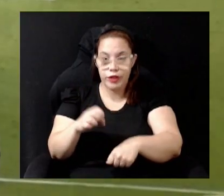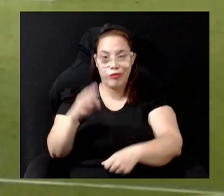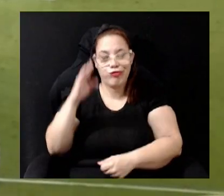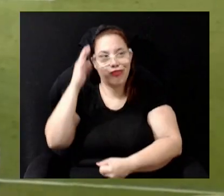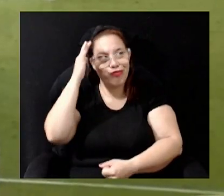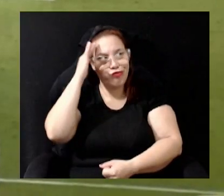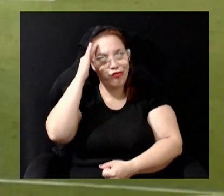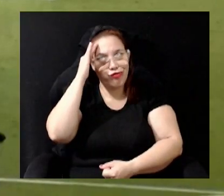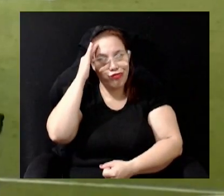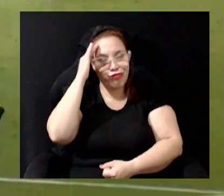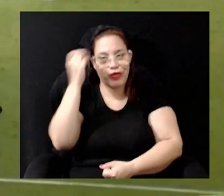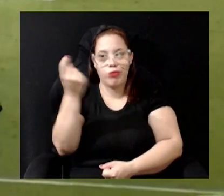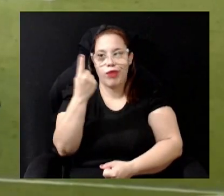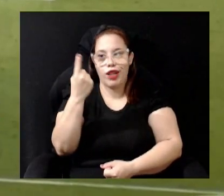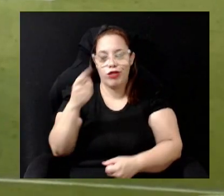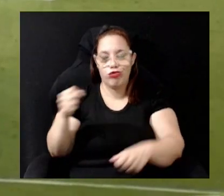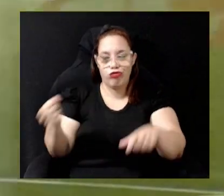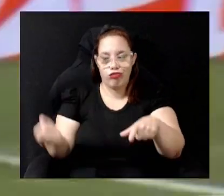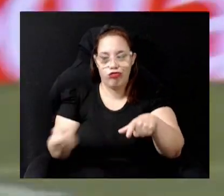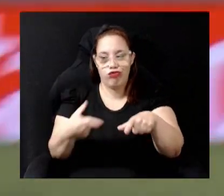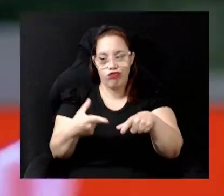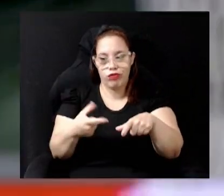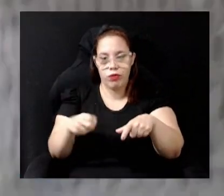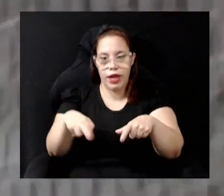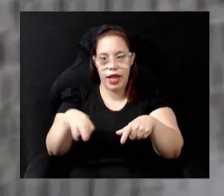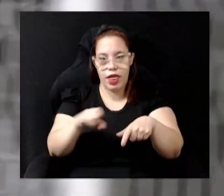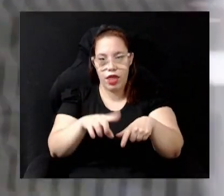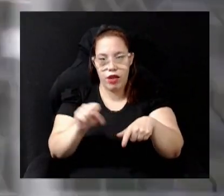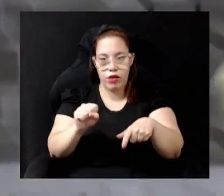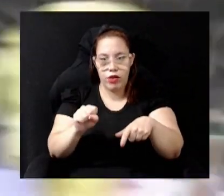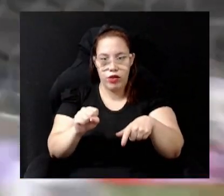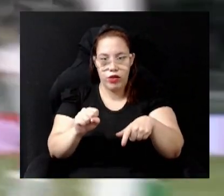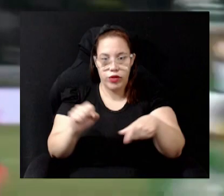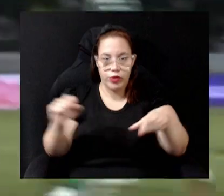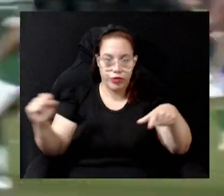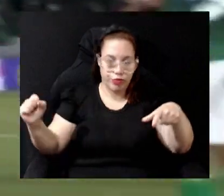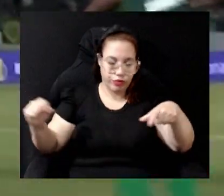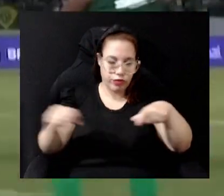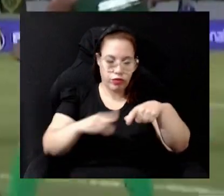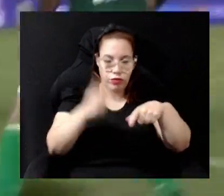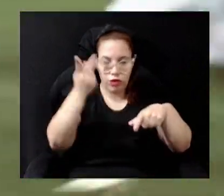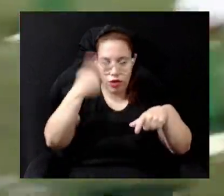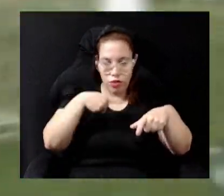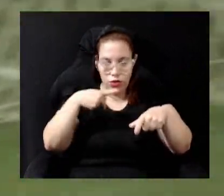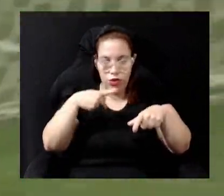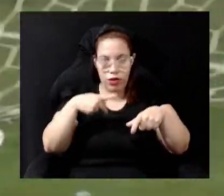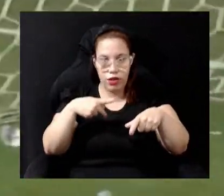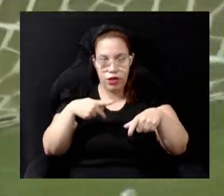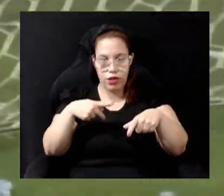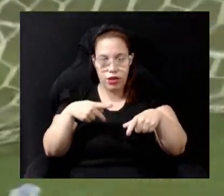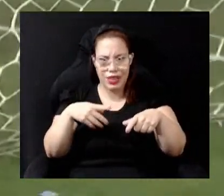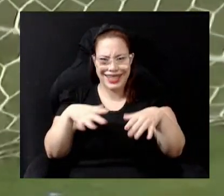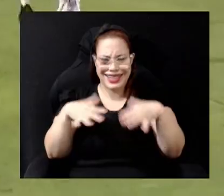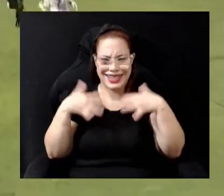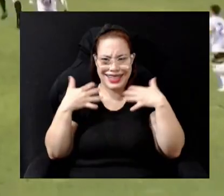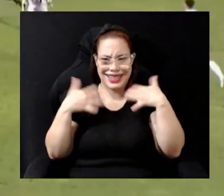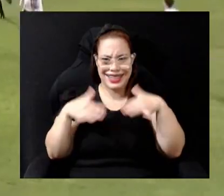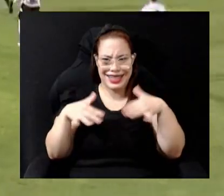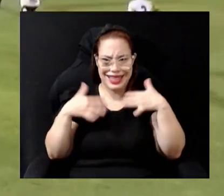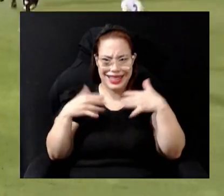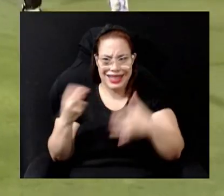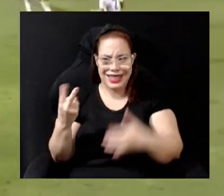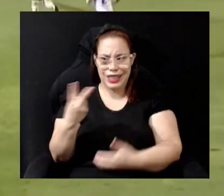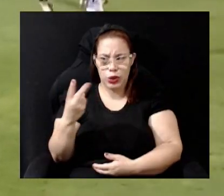um gol. Agora Matheus Salustiano jogou contra o próprio Patrimônio, que fase, 2-0.